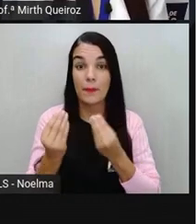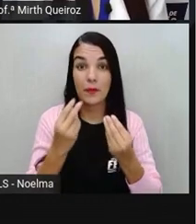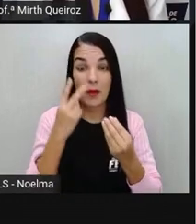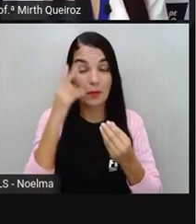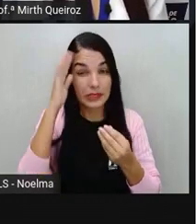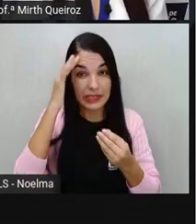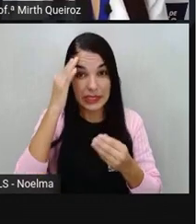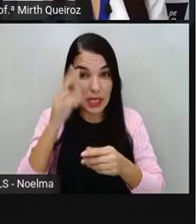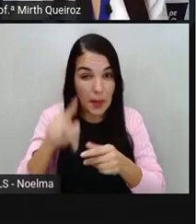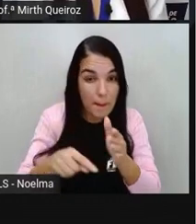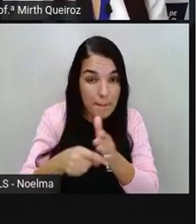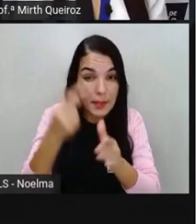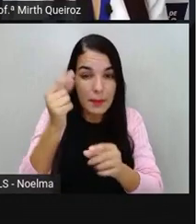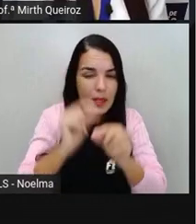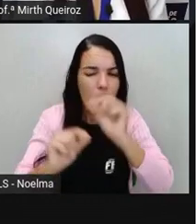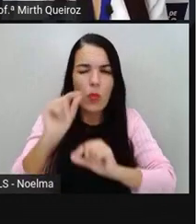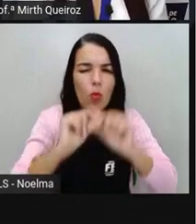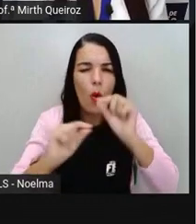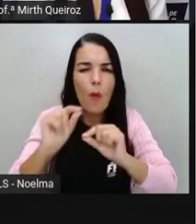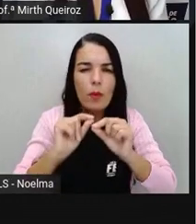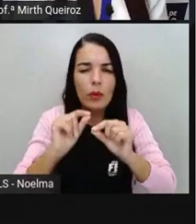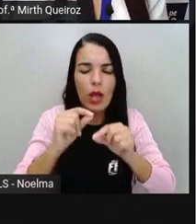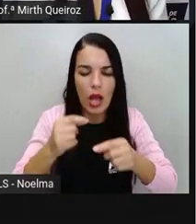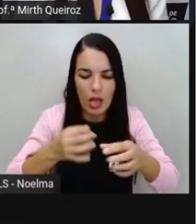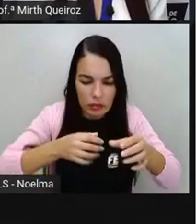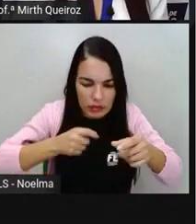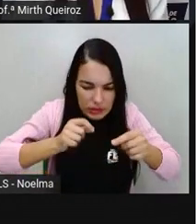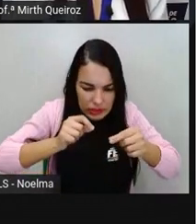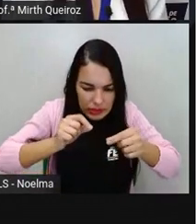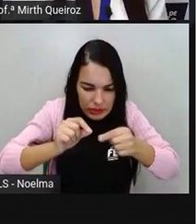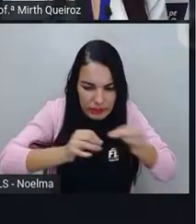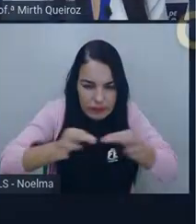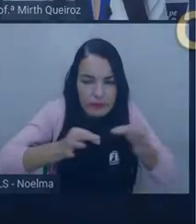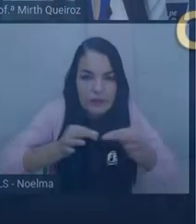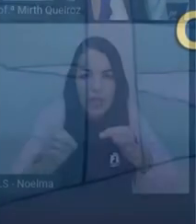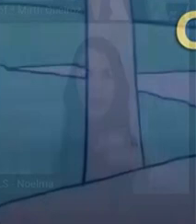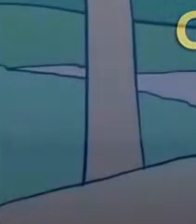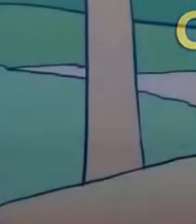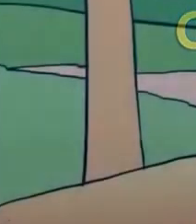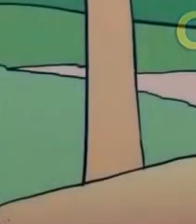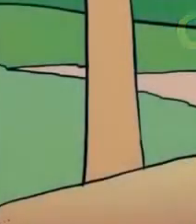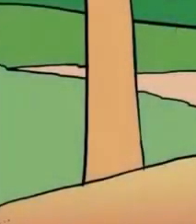Vamos entender primeiro como funciona um ecossistema?